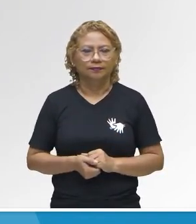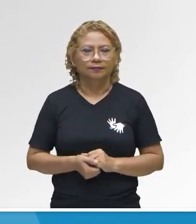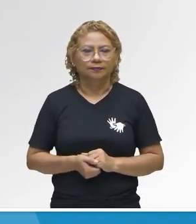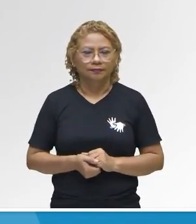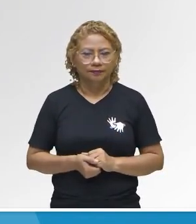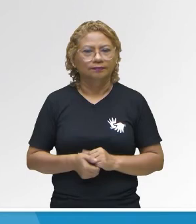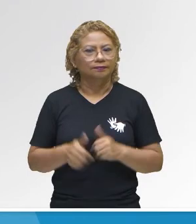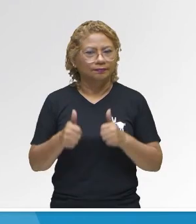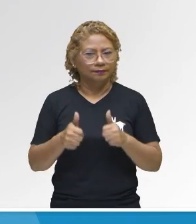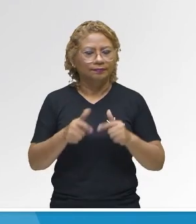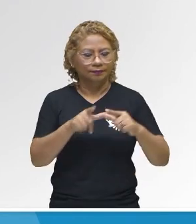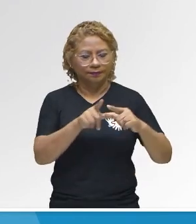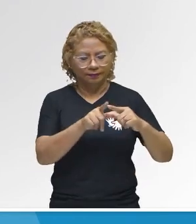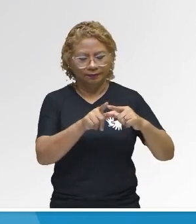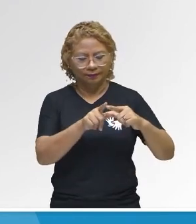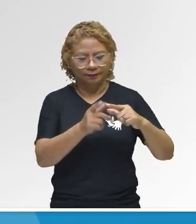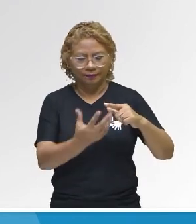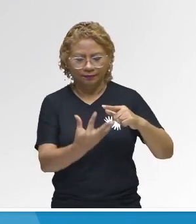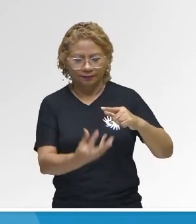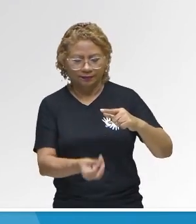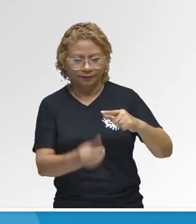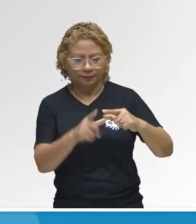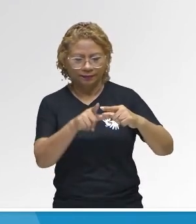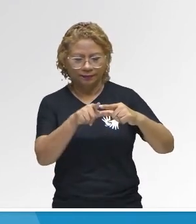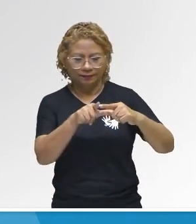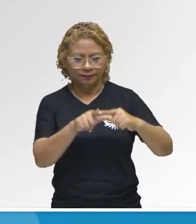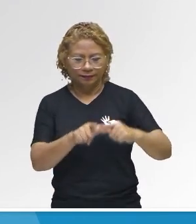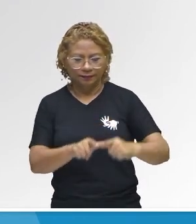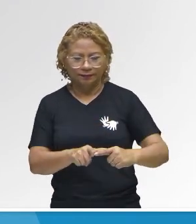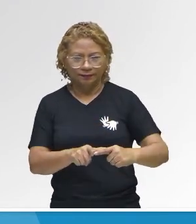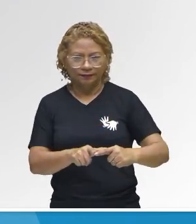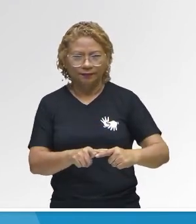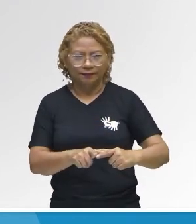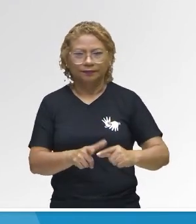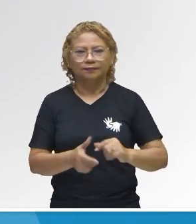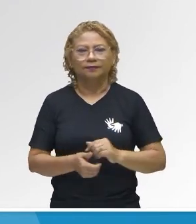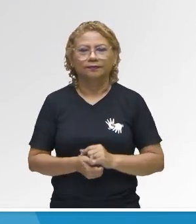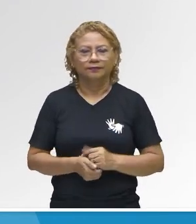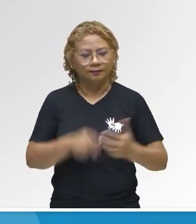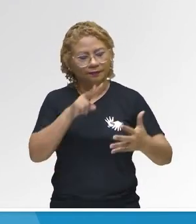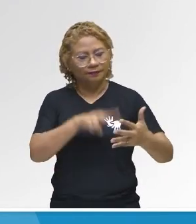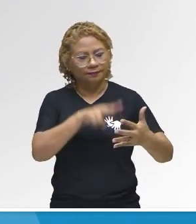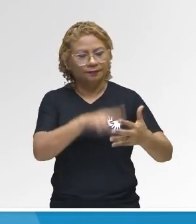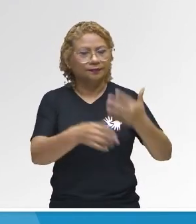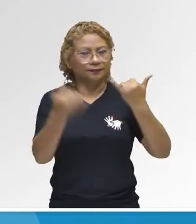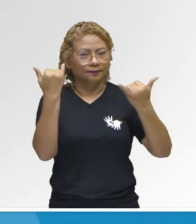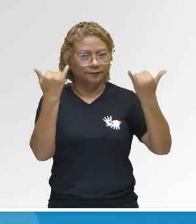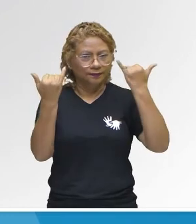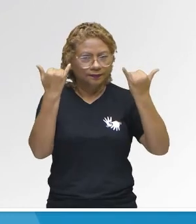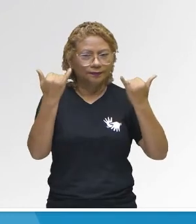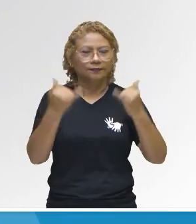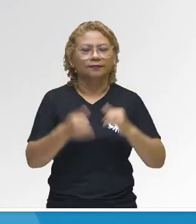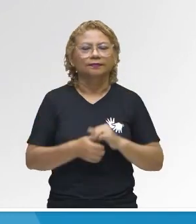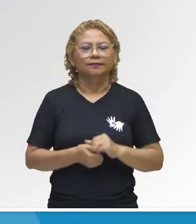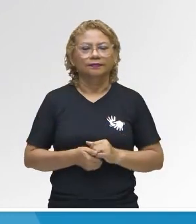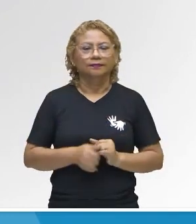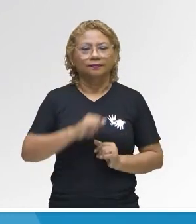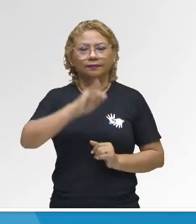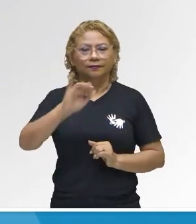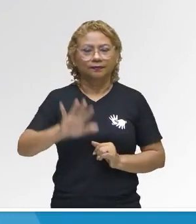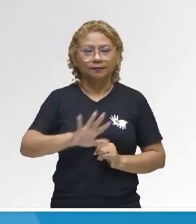triângulo. Beleza, está mais ou menos de acordo com o que ele disse, porque ele disse que a projeção ortogonal de um triângulo,